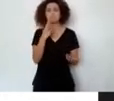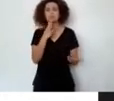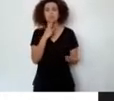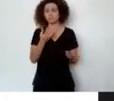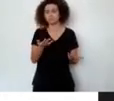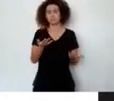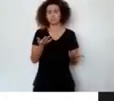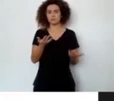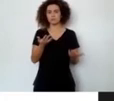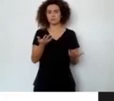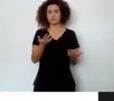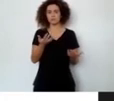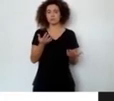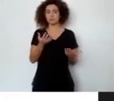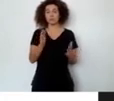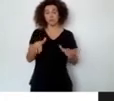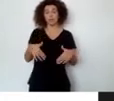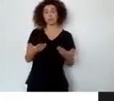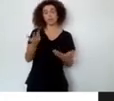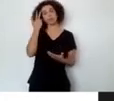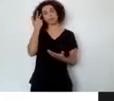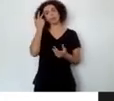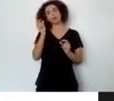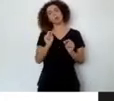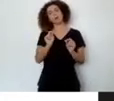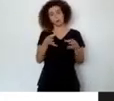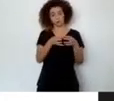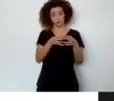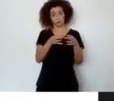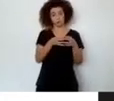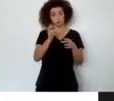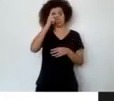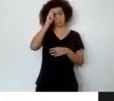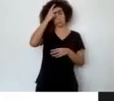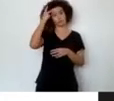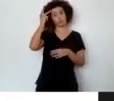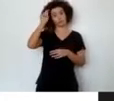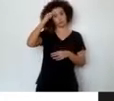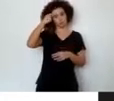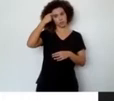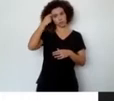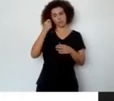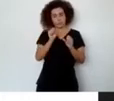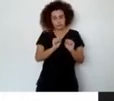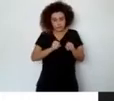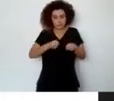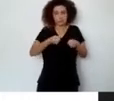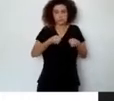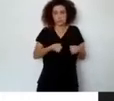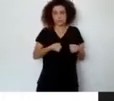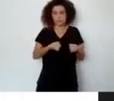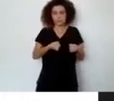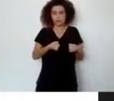a comunidade negra se esforçando ali para ir em outras áreas. Falam muito